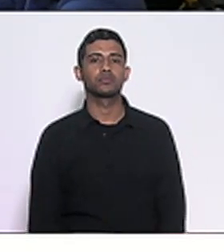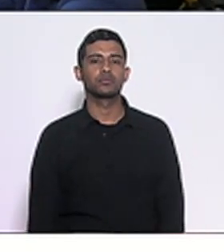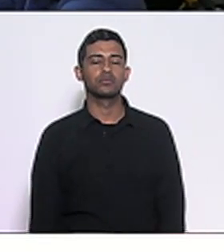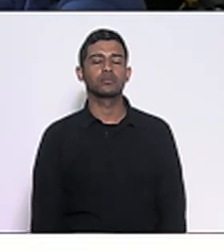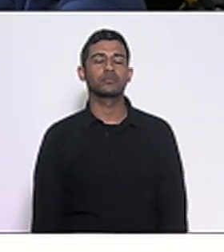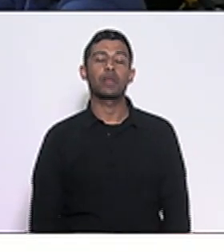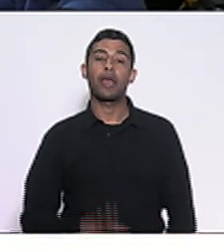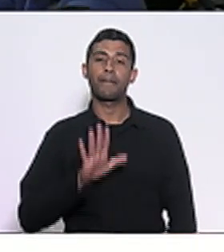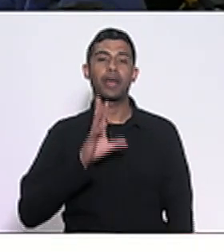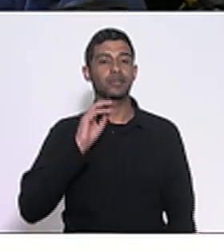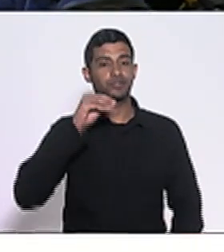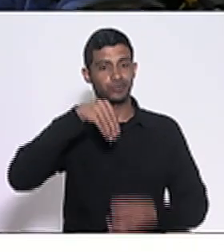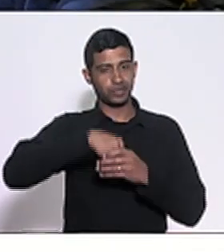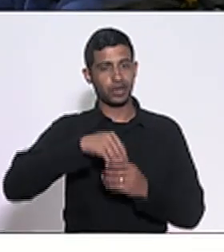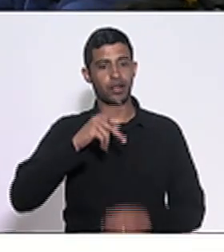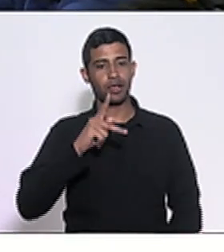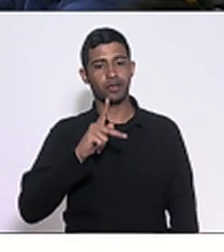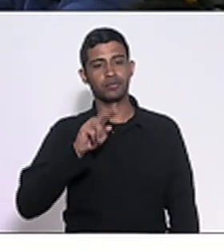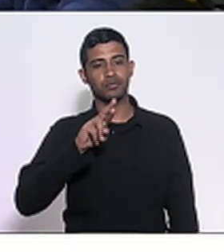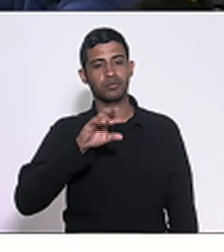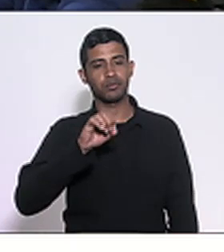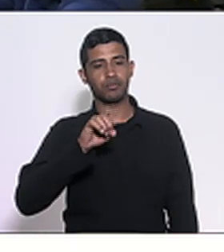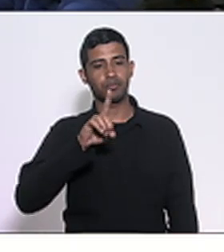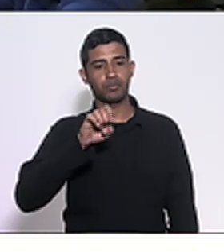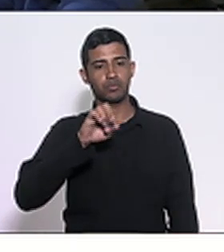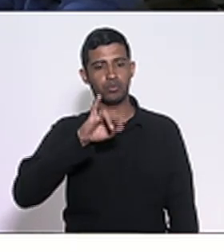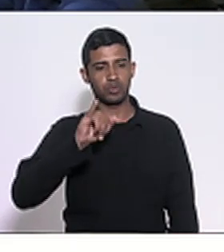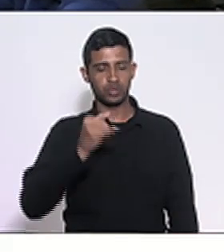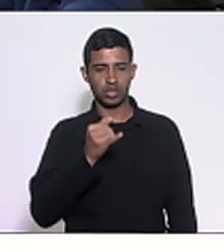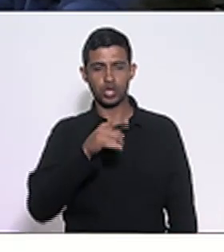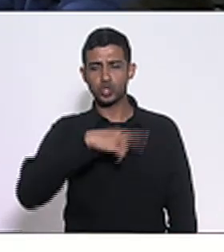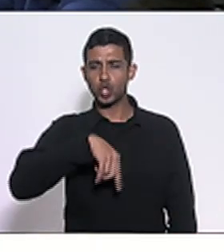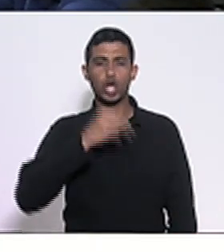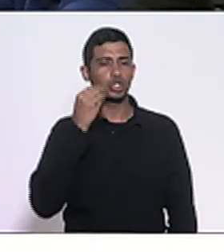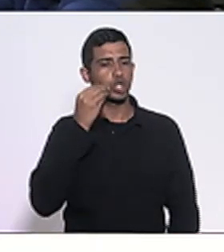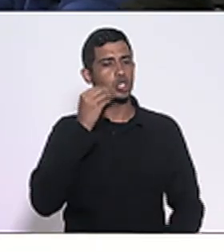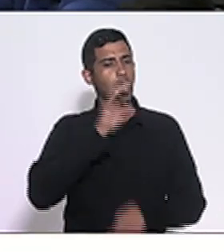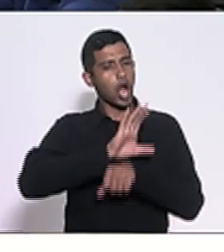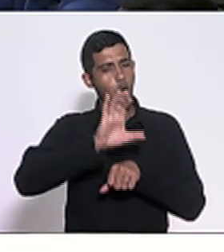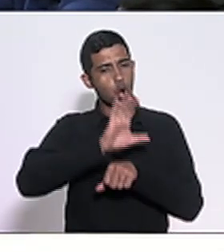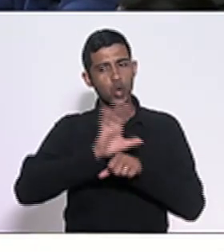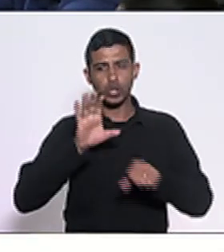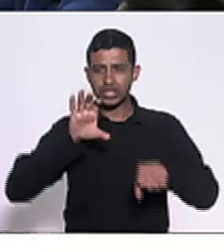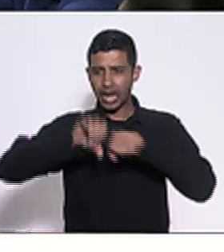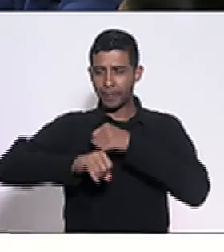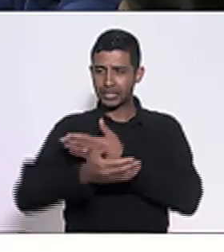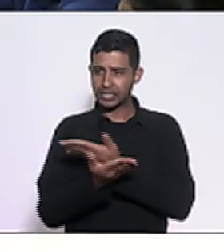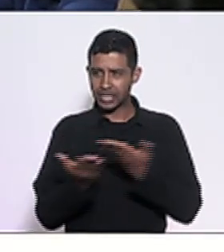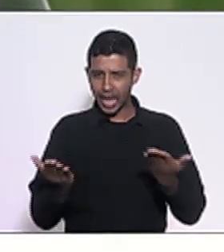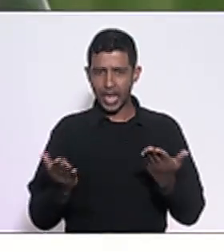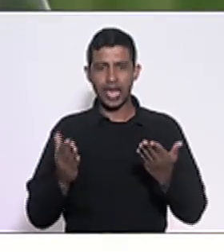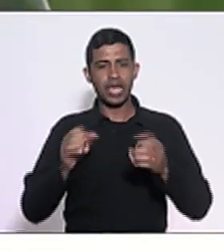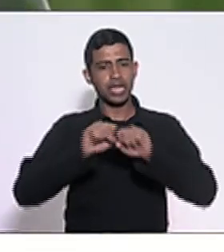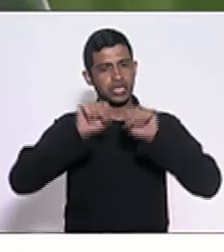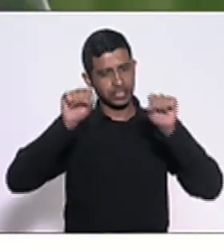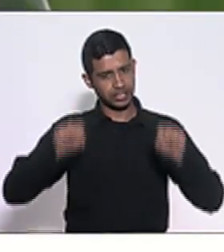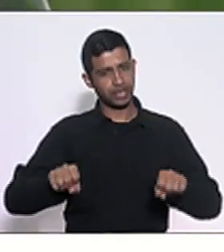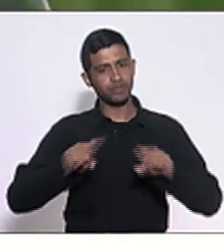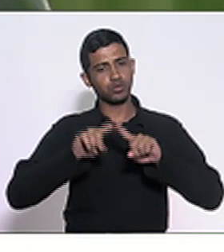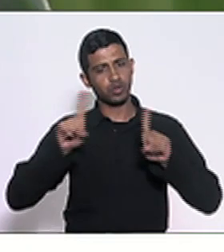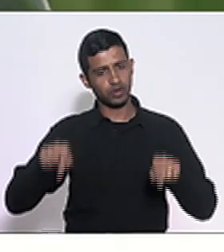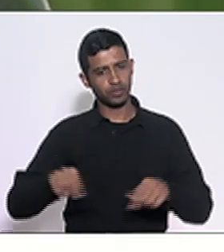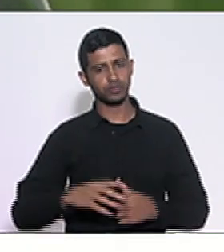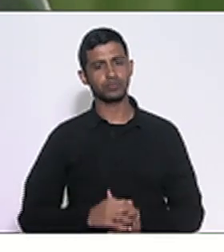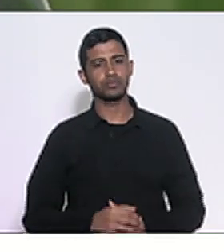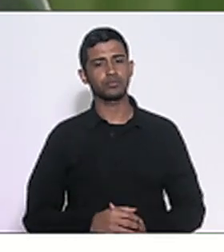Internamente também nós temos buscado capacitação de servidores, que é um foco do governador, nós valorizarmos